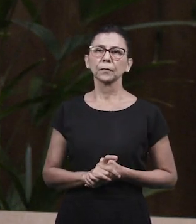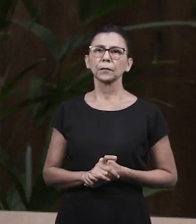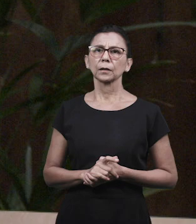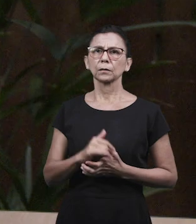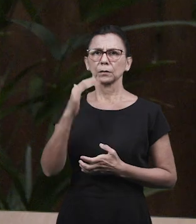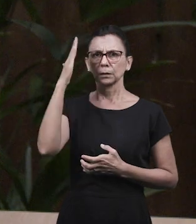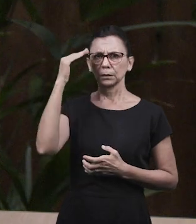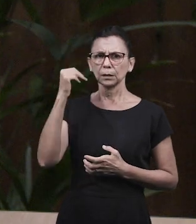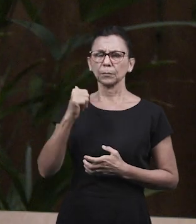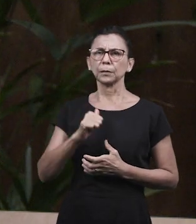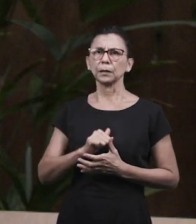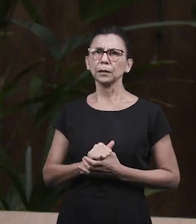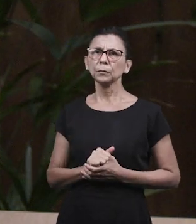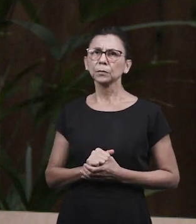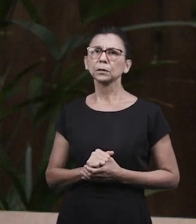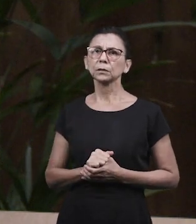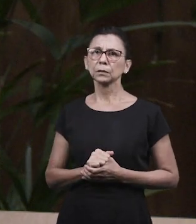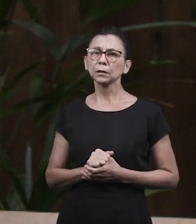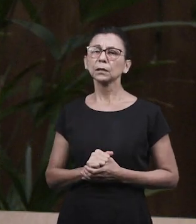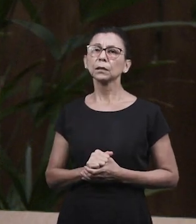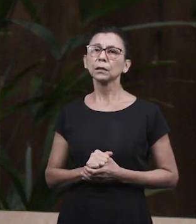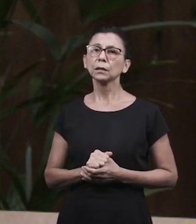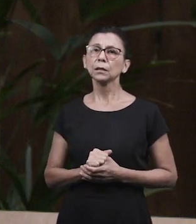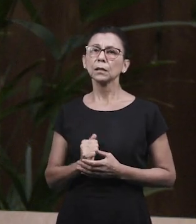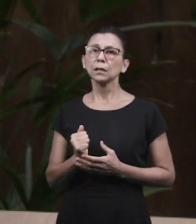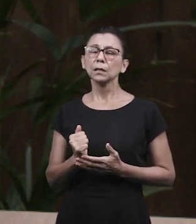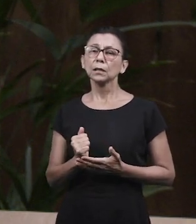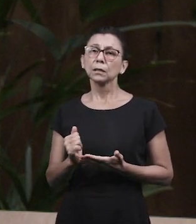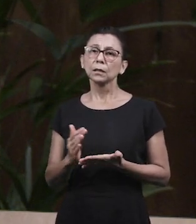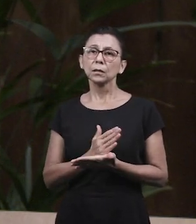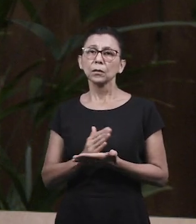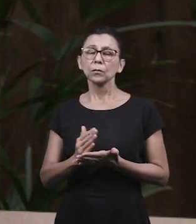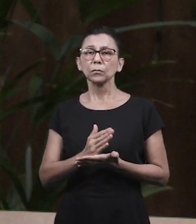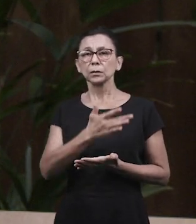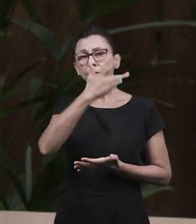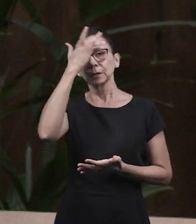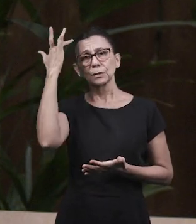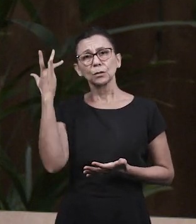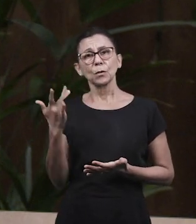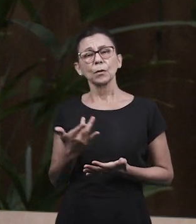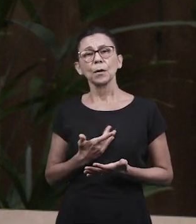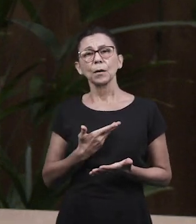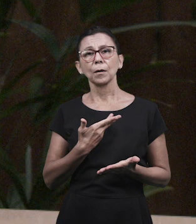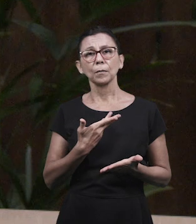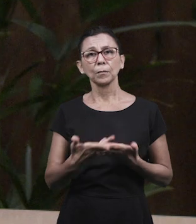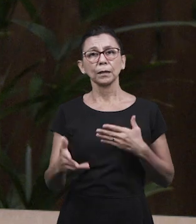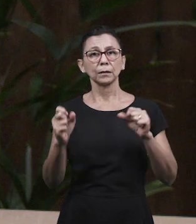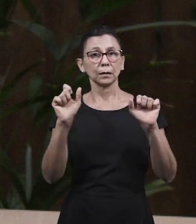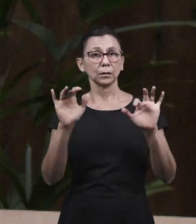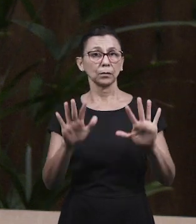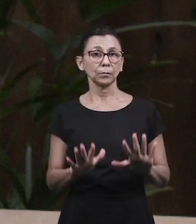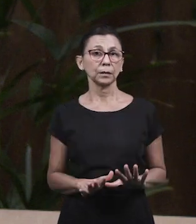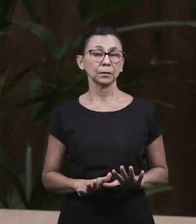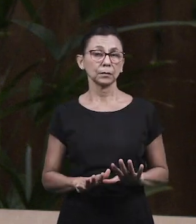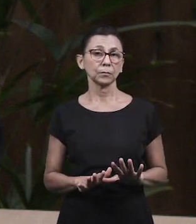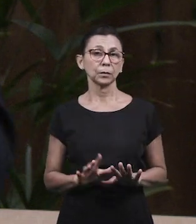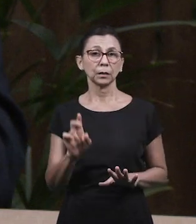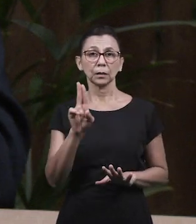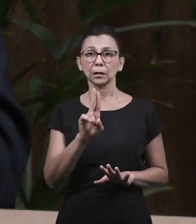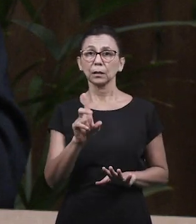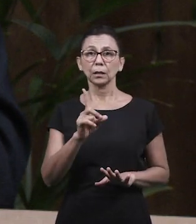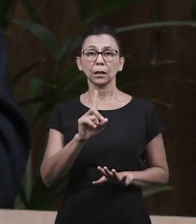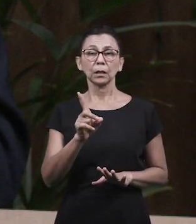sabemos que muitos grupos perderam essa bênção por falta desse grande recurso. E nós entendemos hoje que hoje nós temos os dons